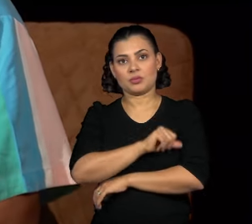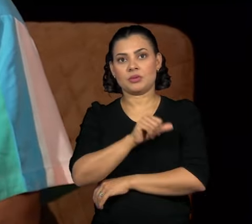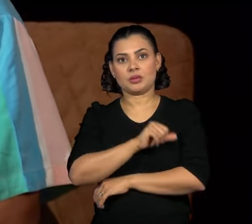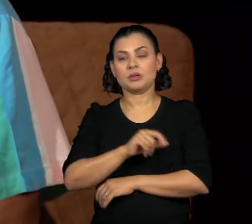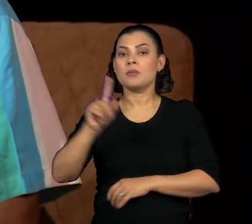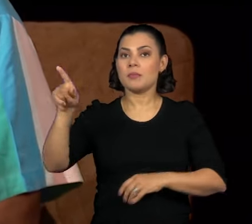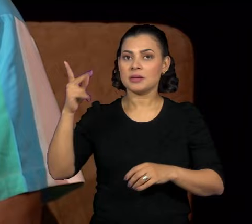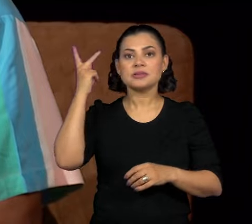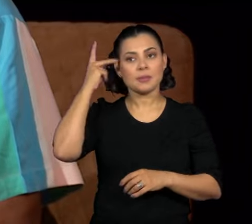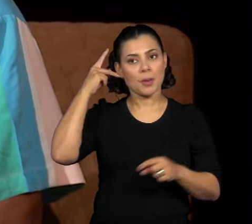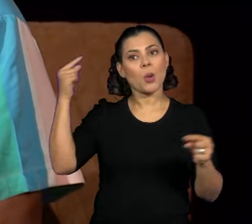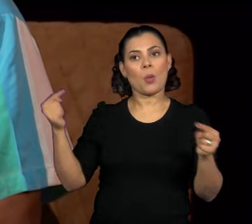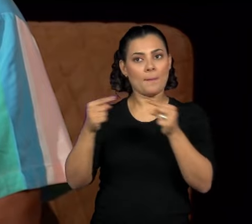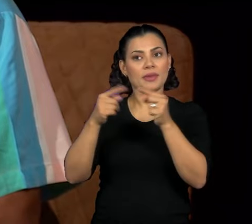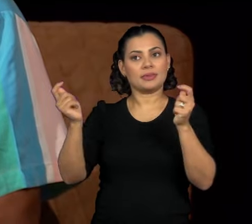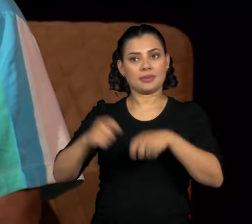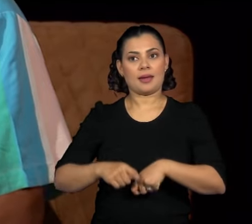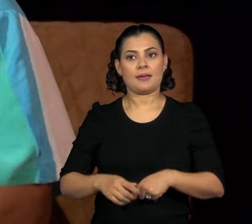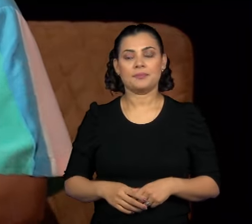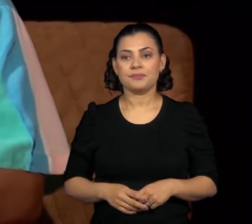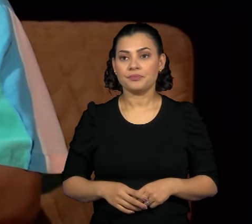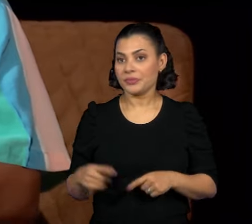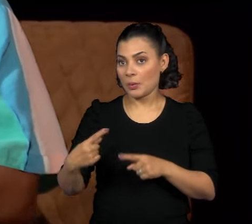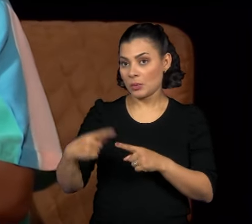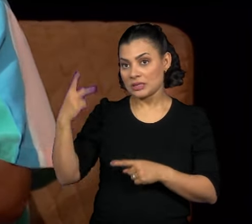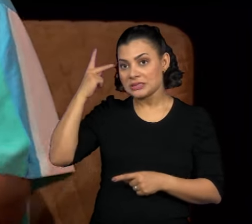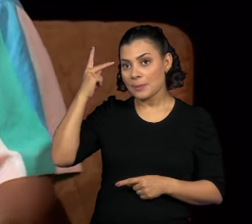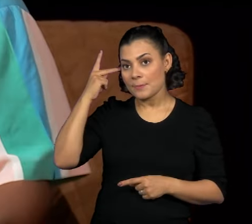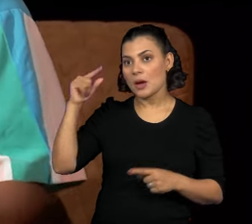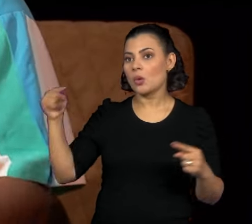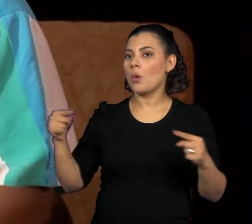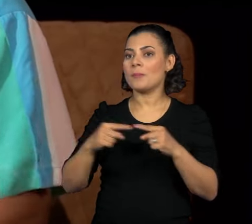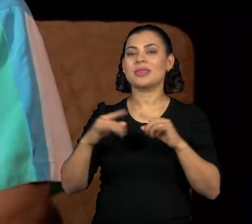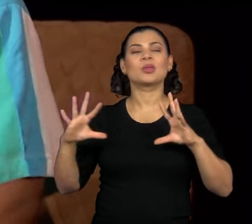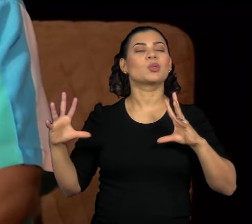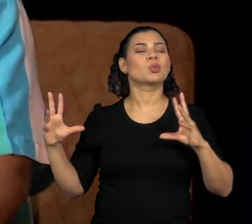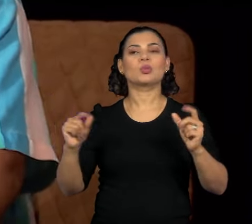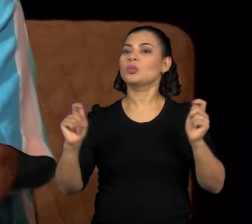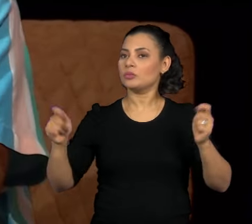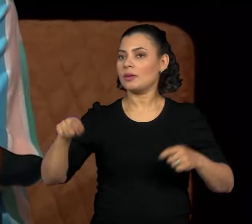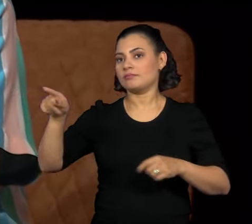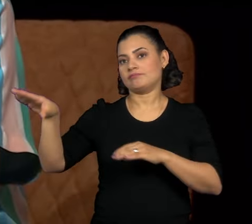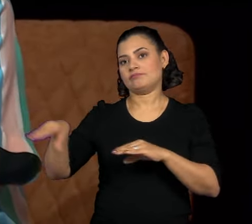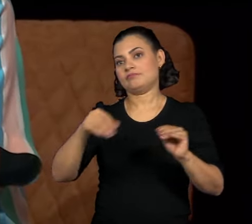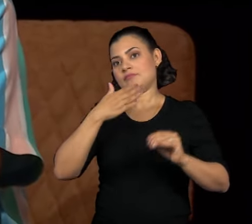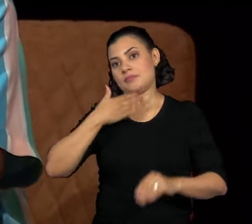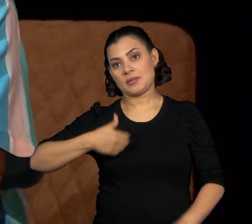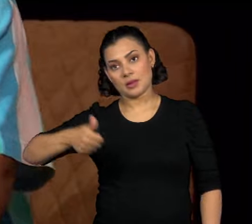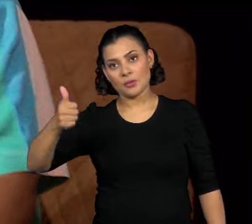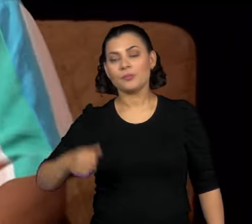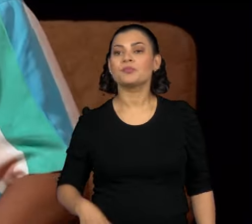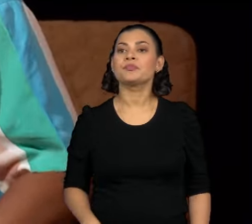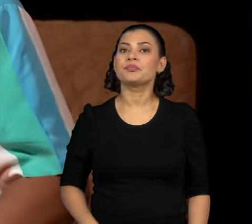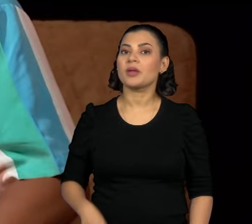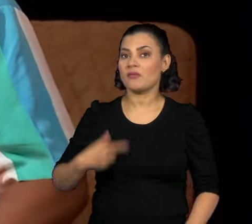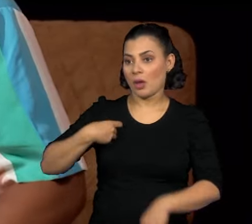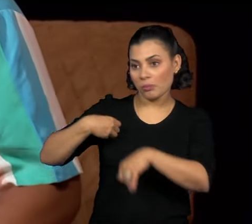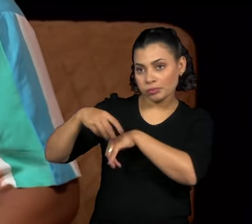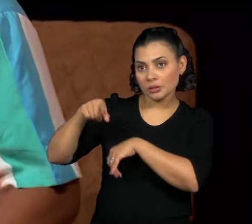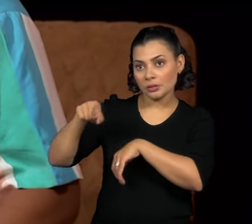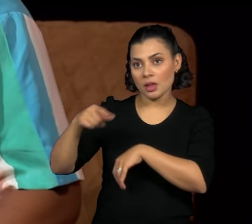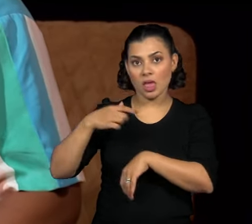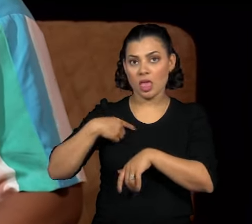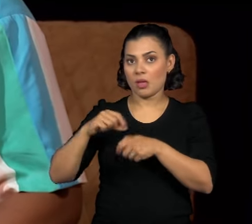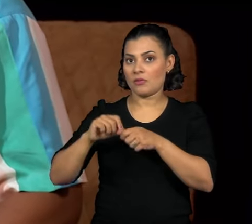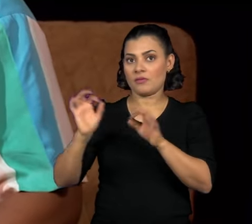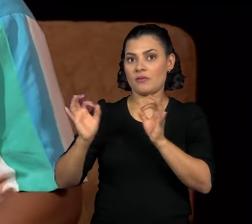Mas São Paulo tem, porque São Paulo tem lugar para tudo. Vá para lá. E ele falou, eu não costumo